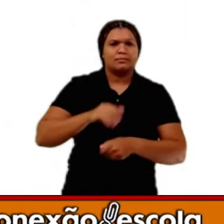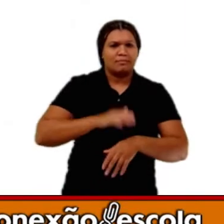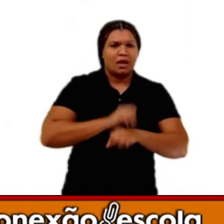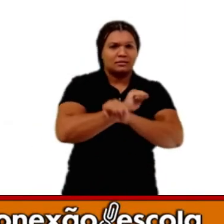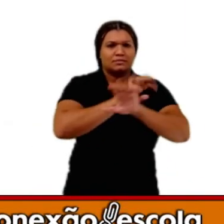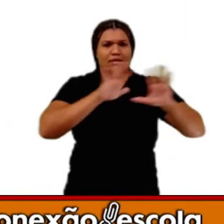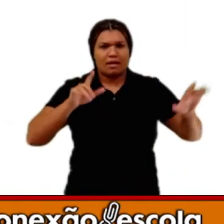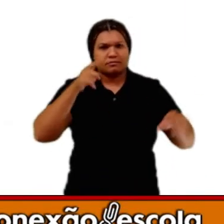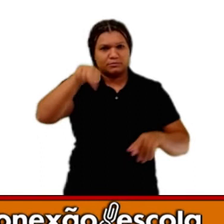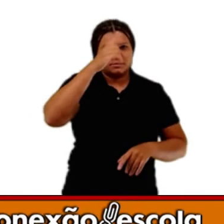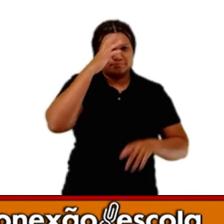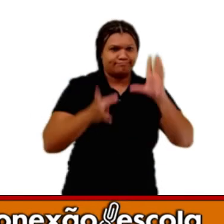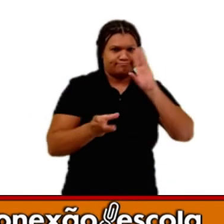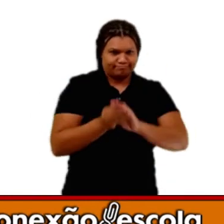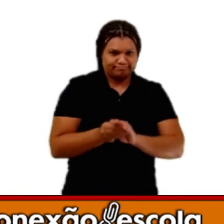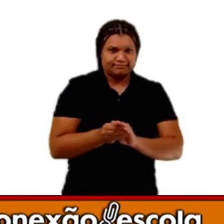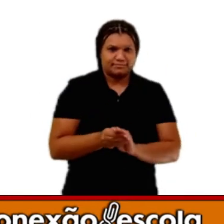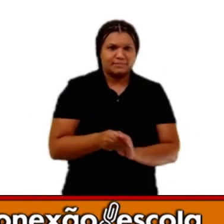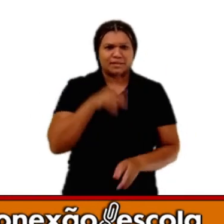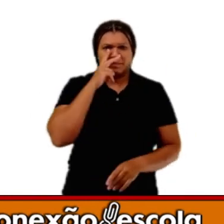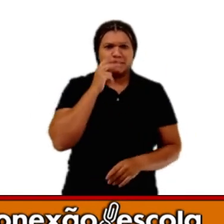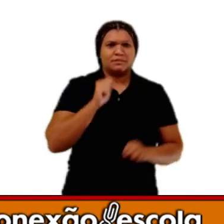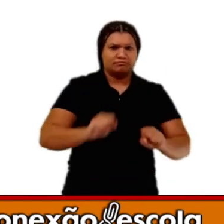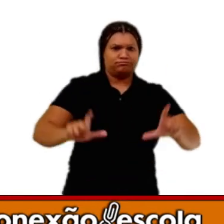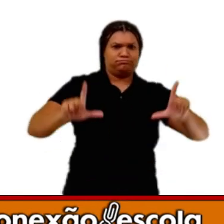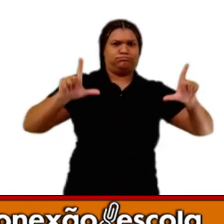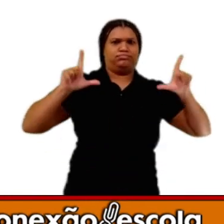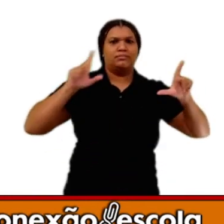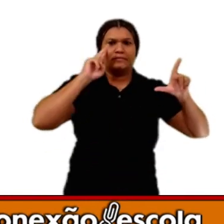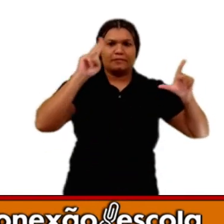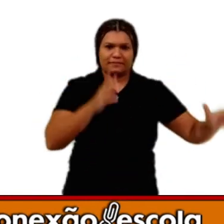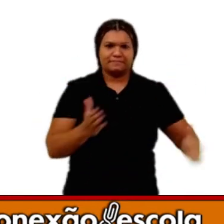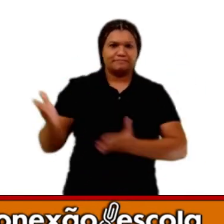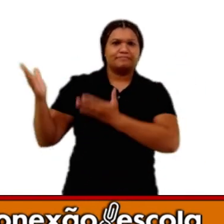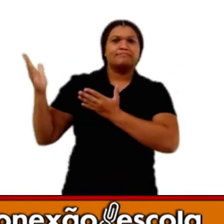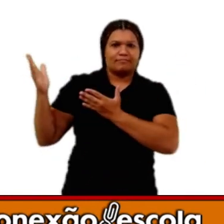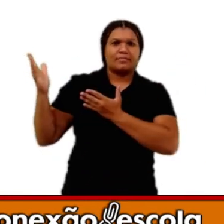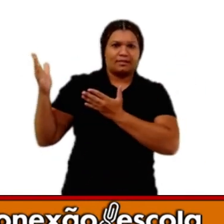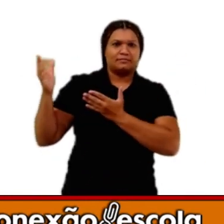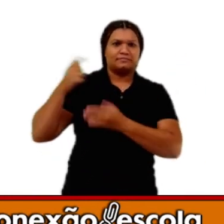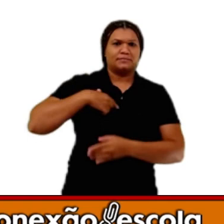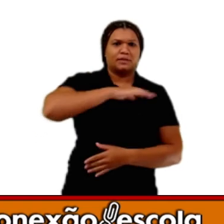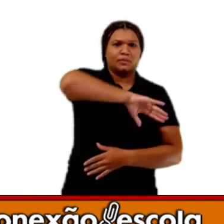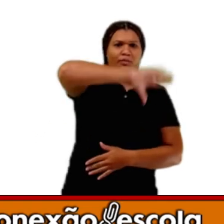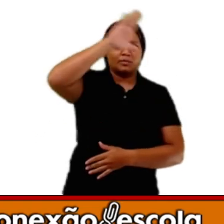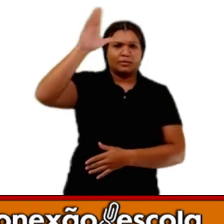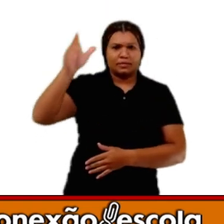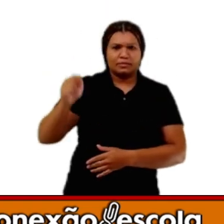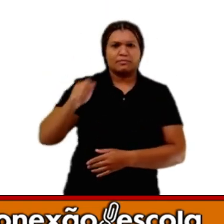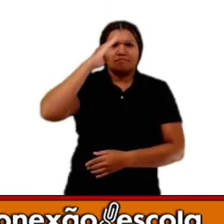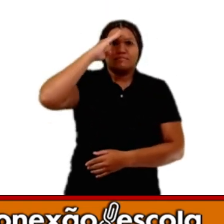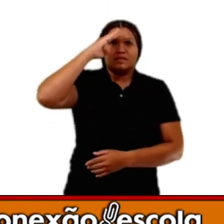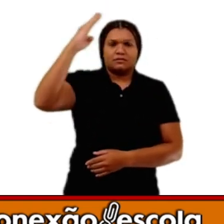ser compreendido. Ficou gigante aí na tela para vocês um mapinha que apresenta os